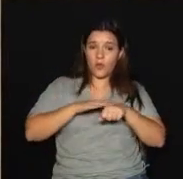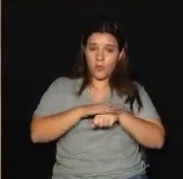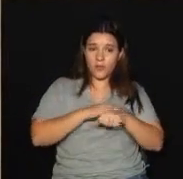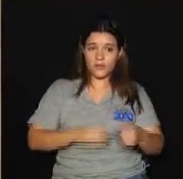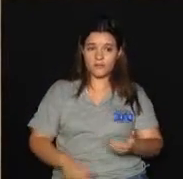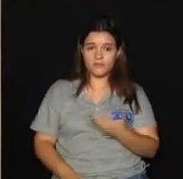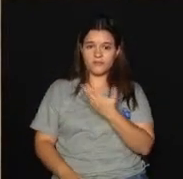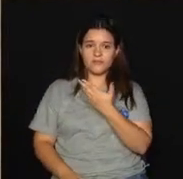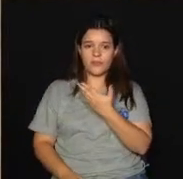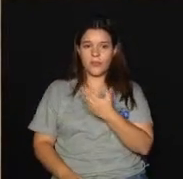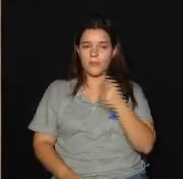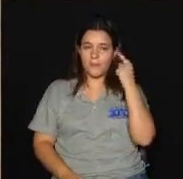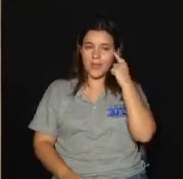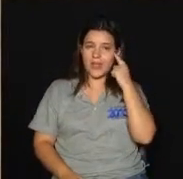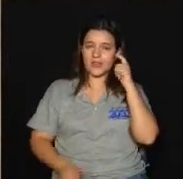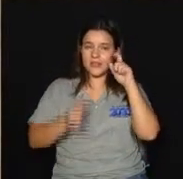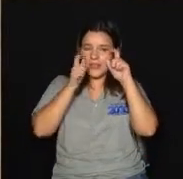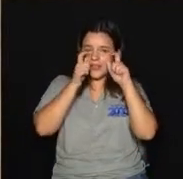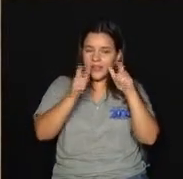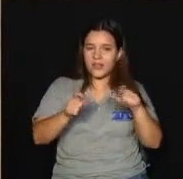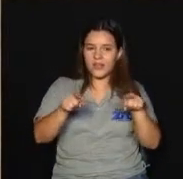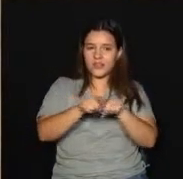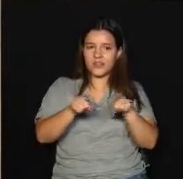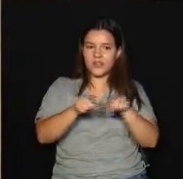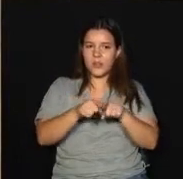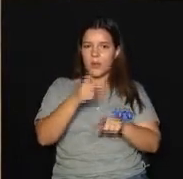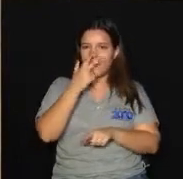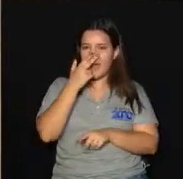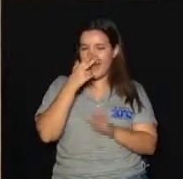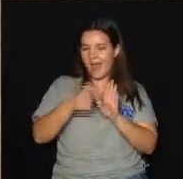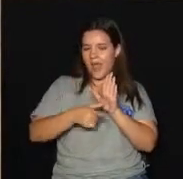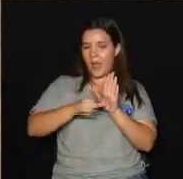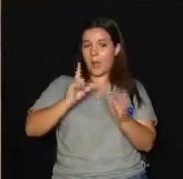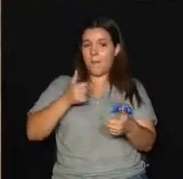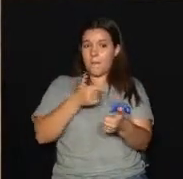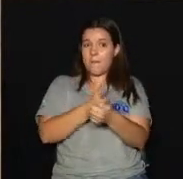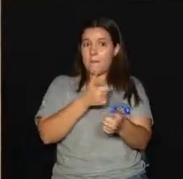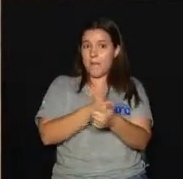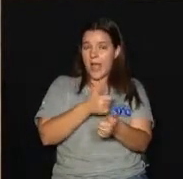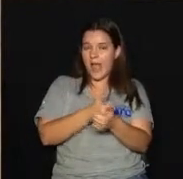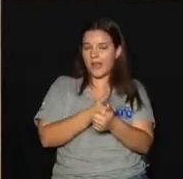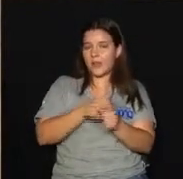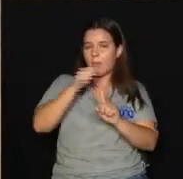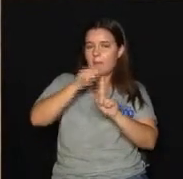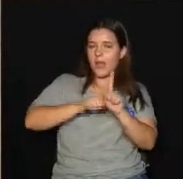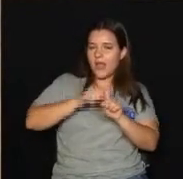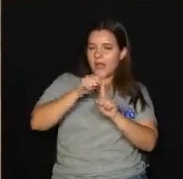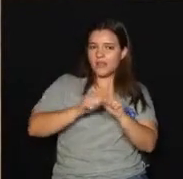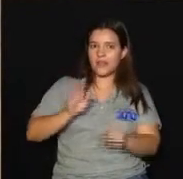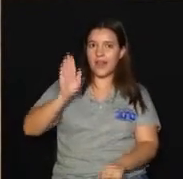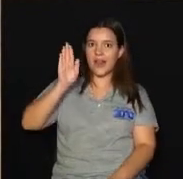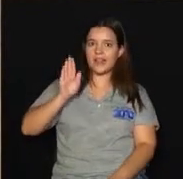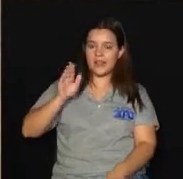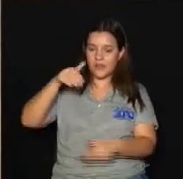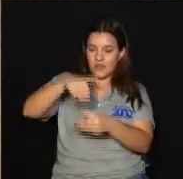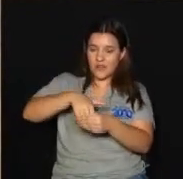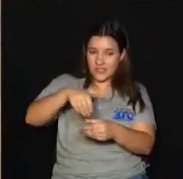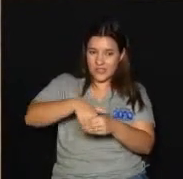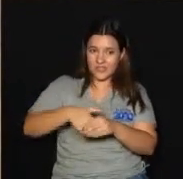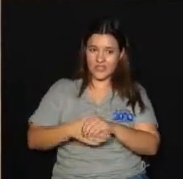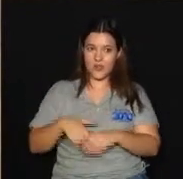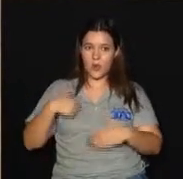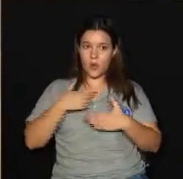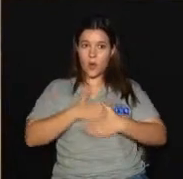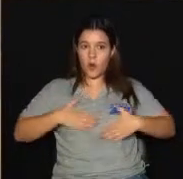porque o que é interessante é que quando é véspera de eleição ou faltando um mês, eu acho que a expectativa, eu pelo menos, que eu